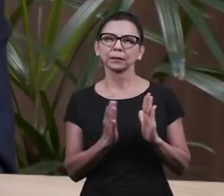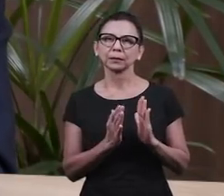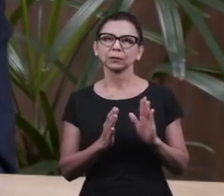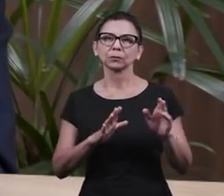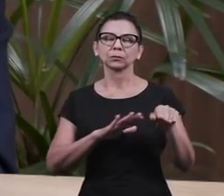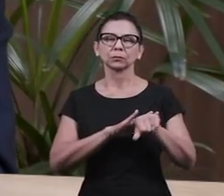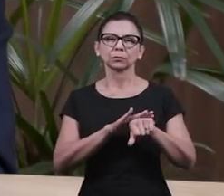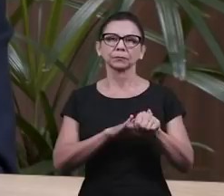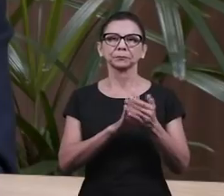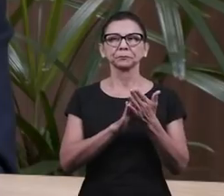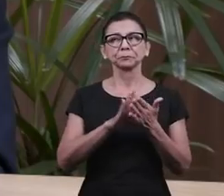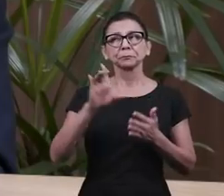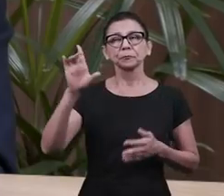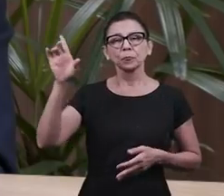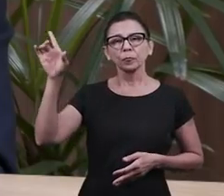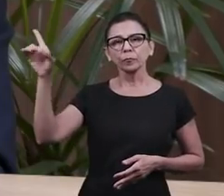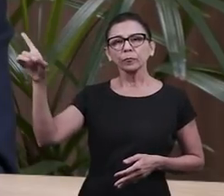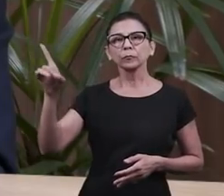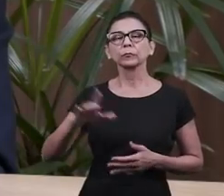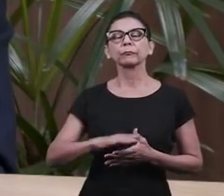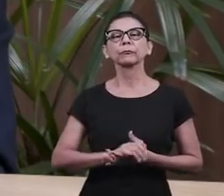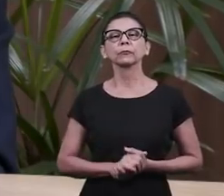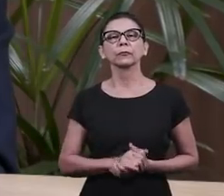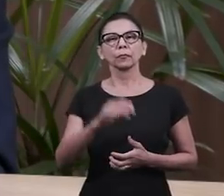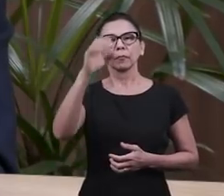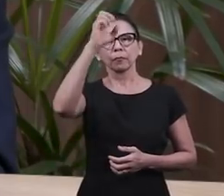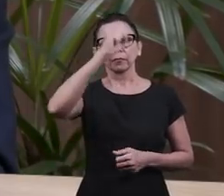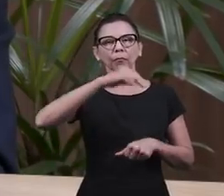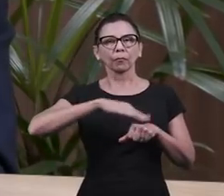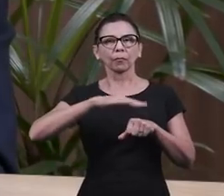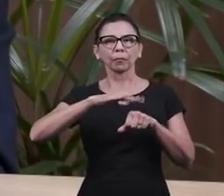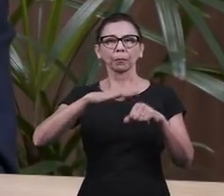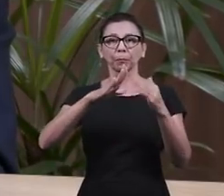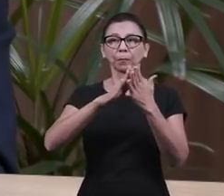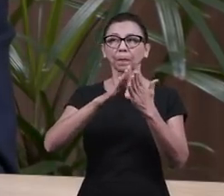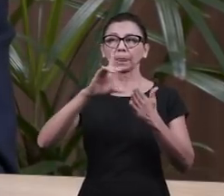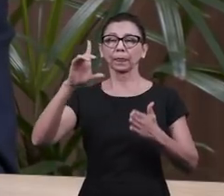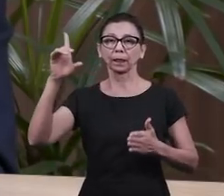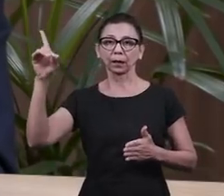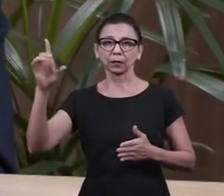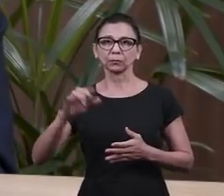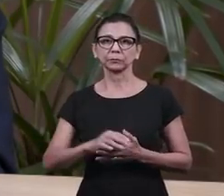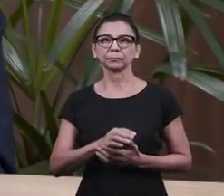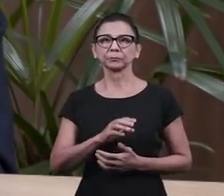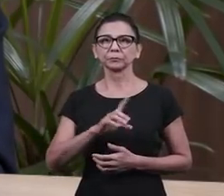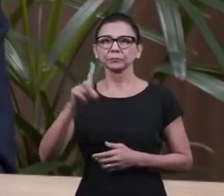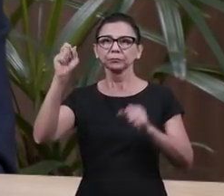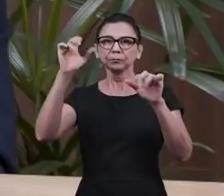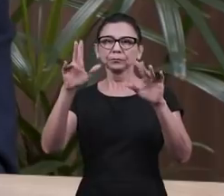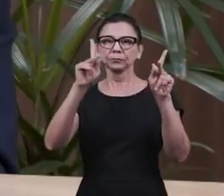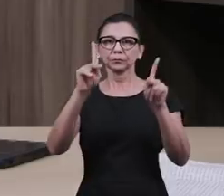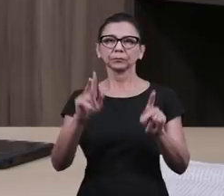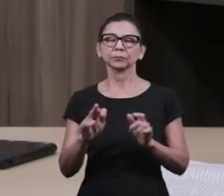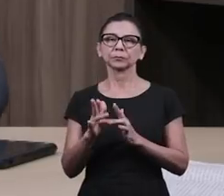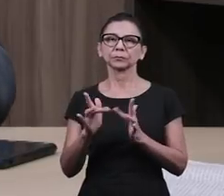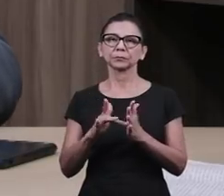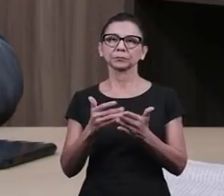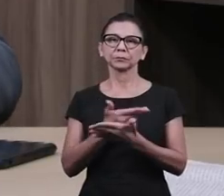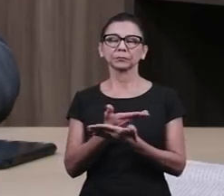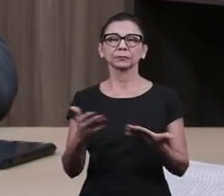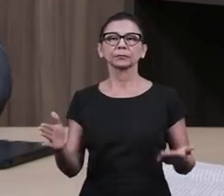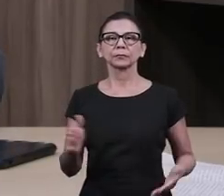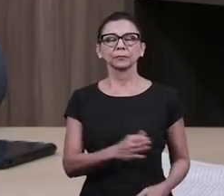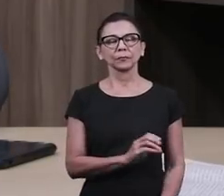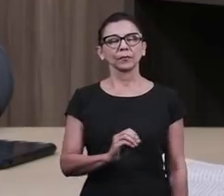palavra, para ouvirmos. Desejo que o Senhor abençoe os irmãos e a todos a paz do Senhor. Muito